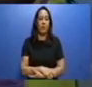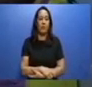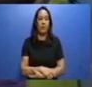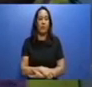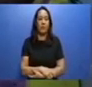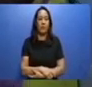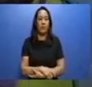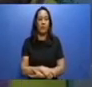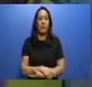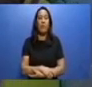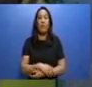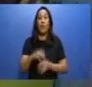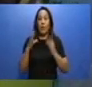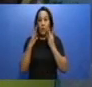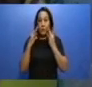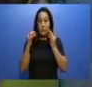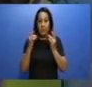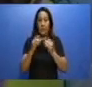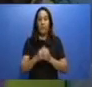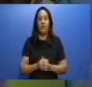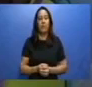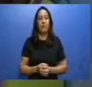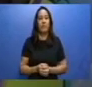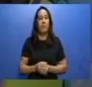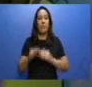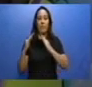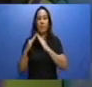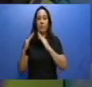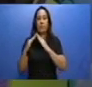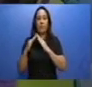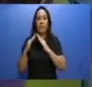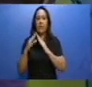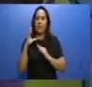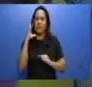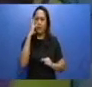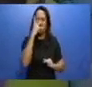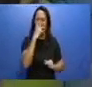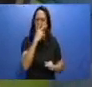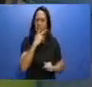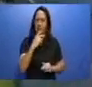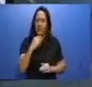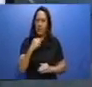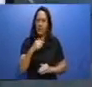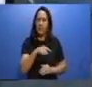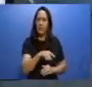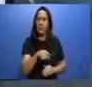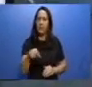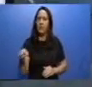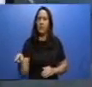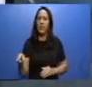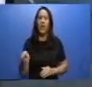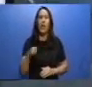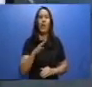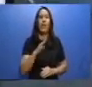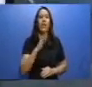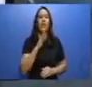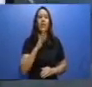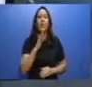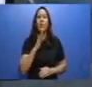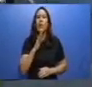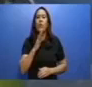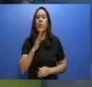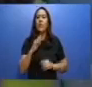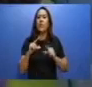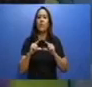fácil. Observa bem essa casa pintada linda. Onde é que você identifica um